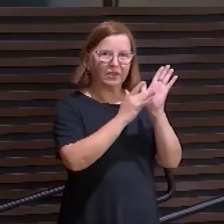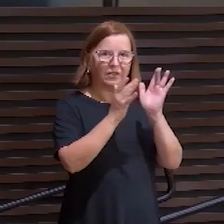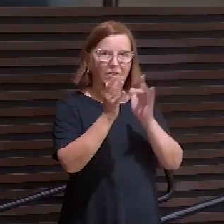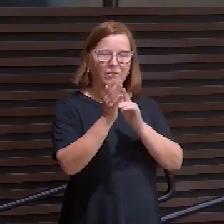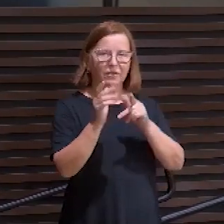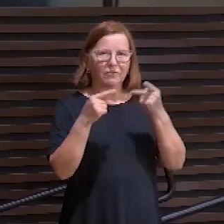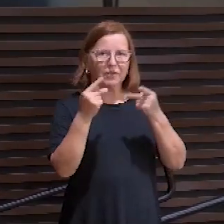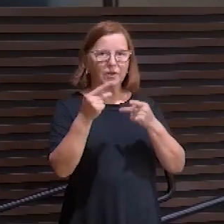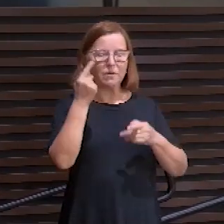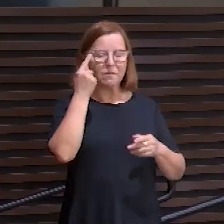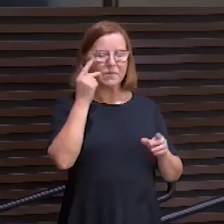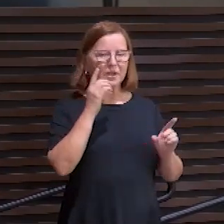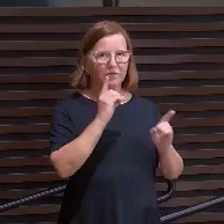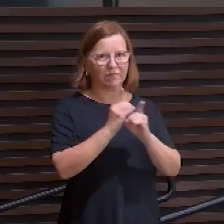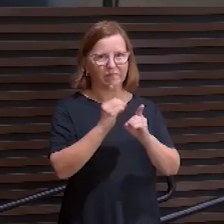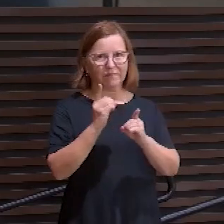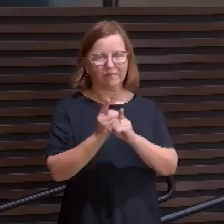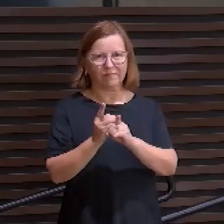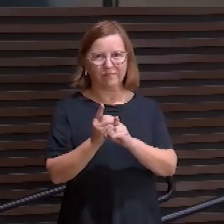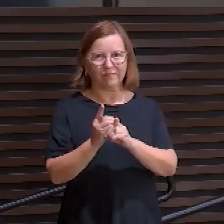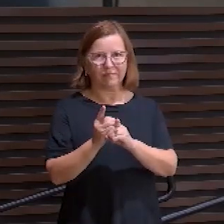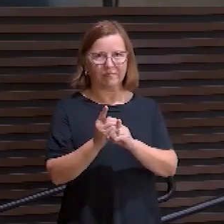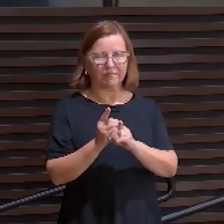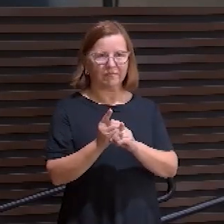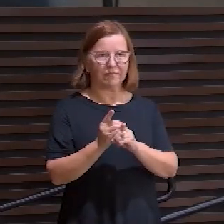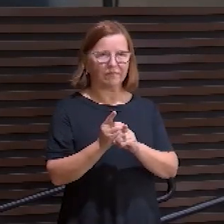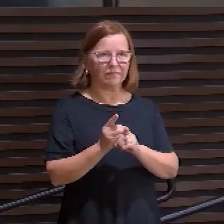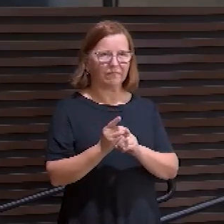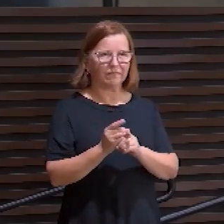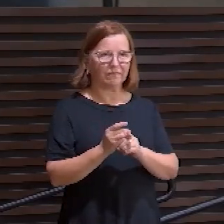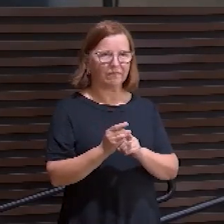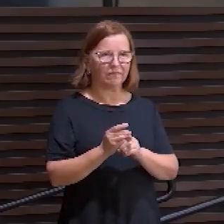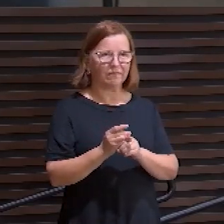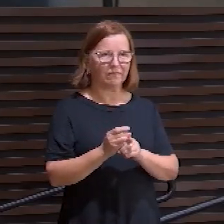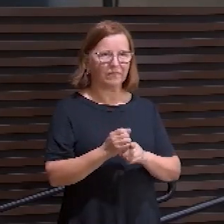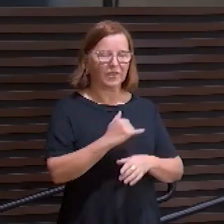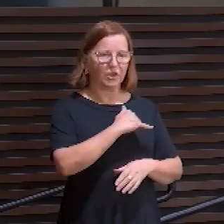com os seus discípulos. Evangelho de João